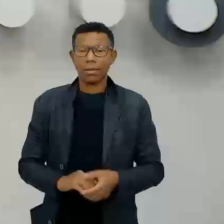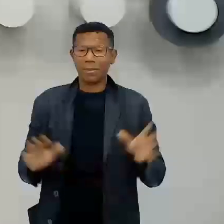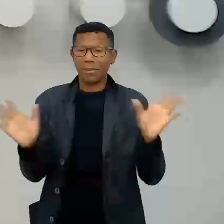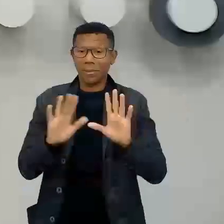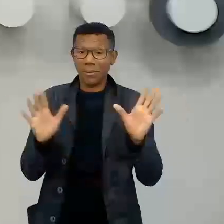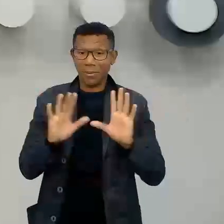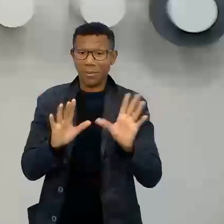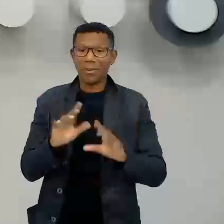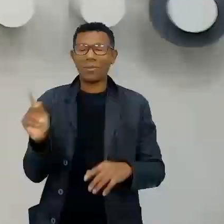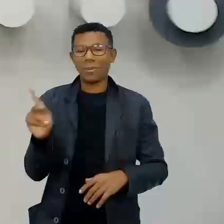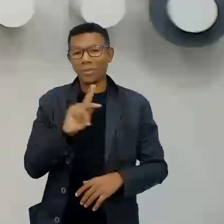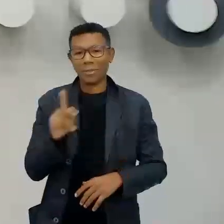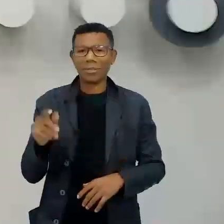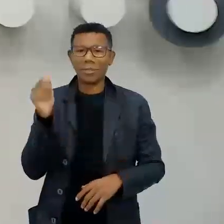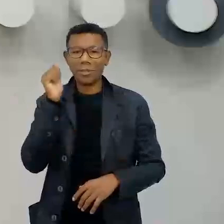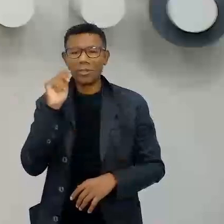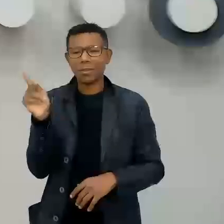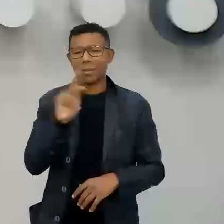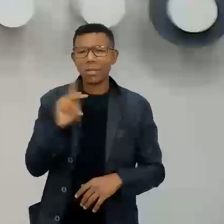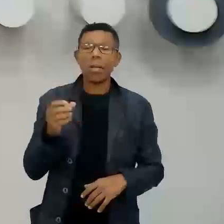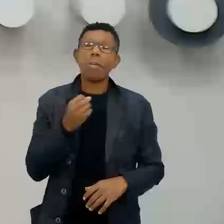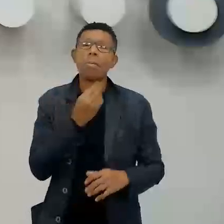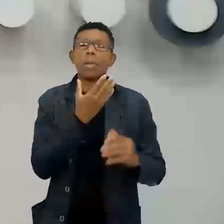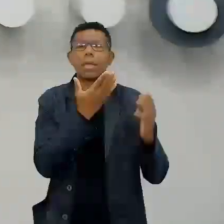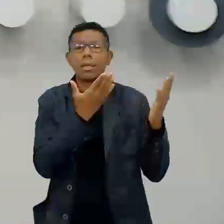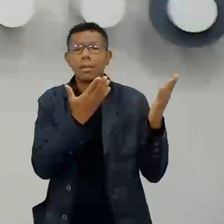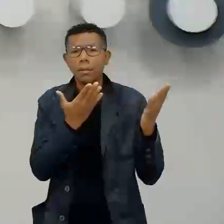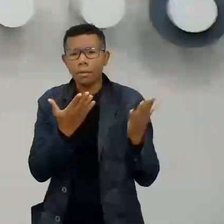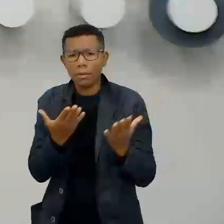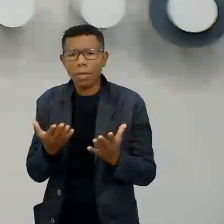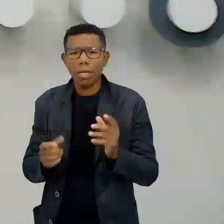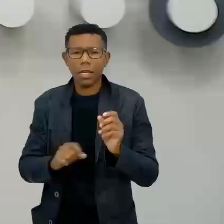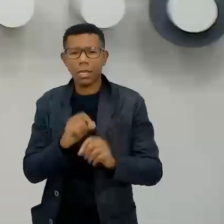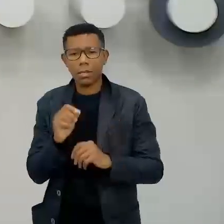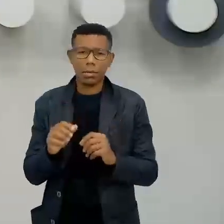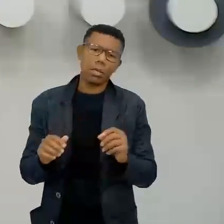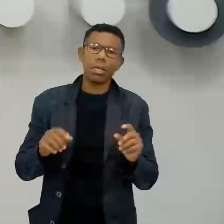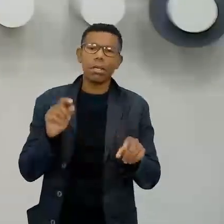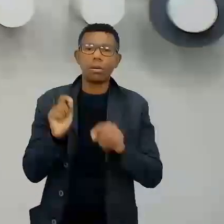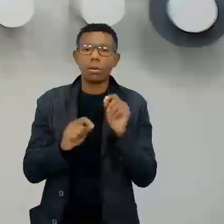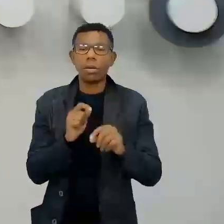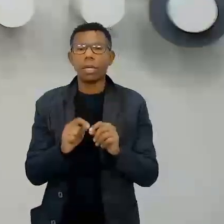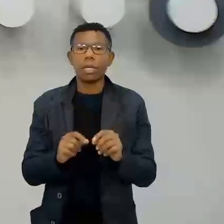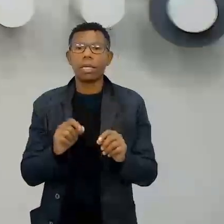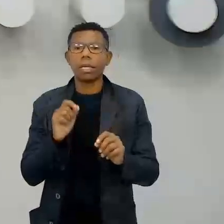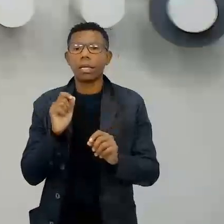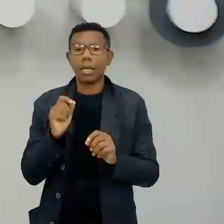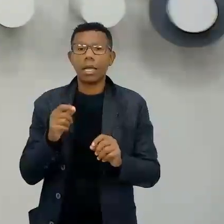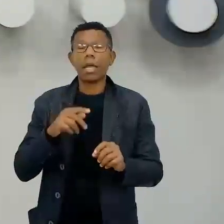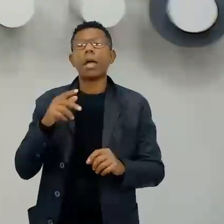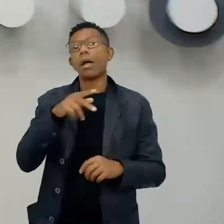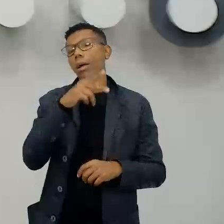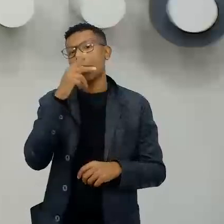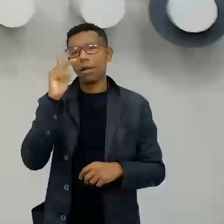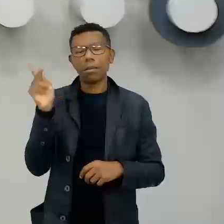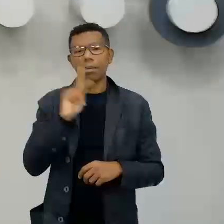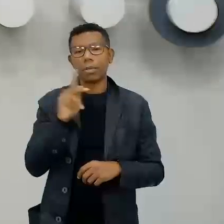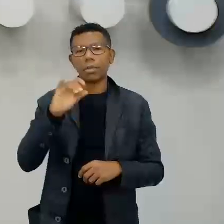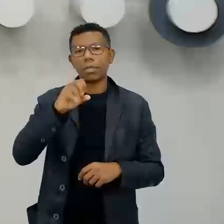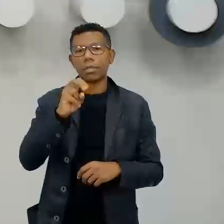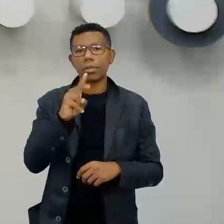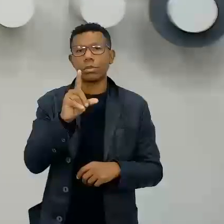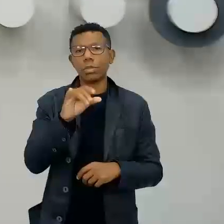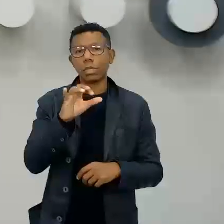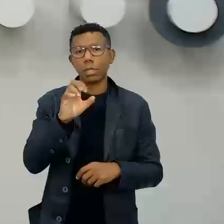Olá, professores e professoras. Sejam bem-vindos a mais uma TPC, nessa formação. Eu sou a professora Juliette, professora